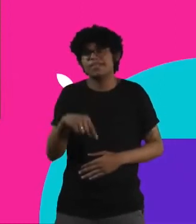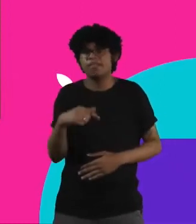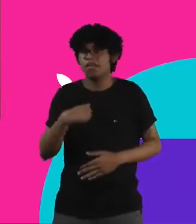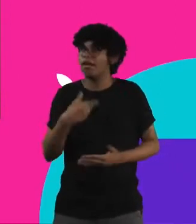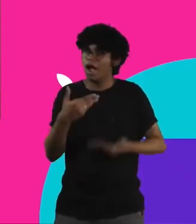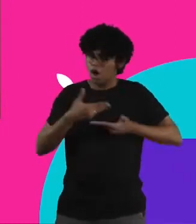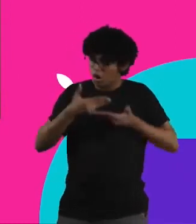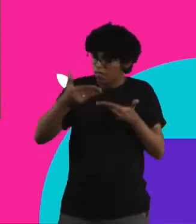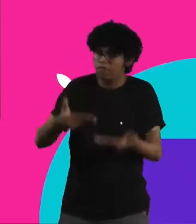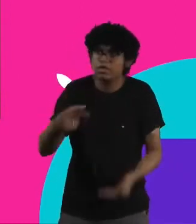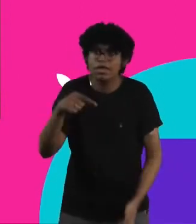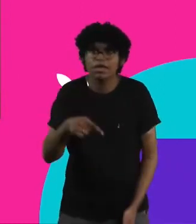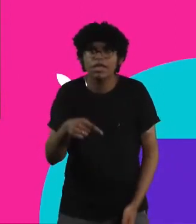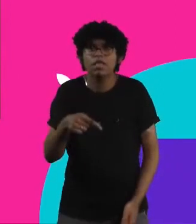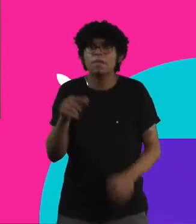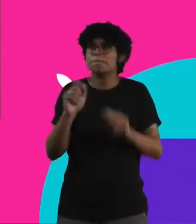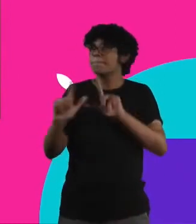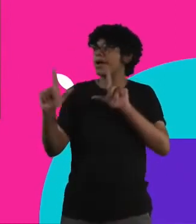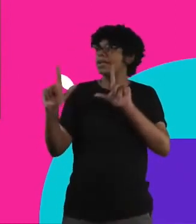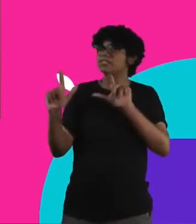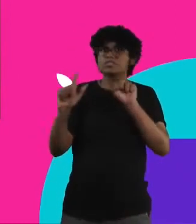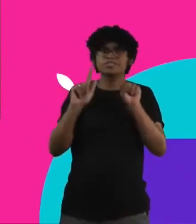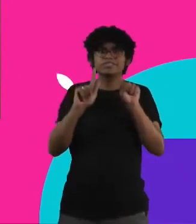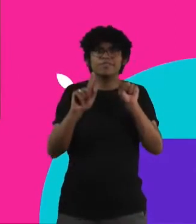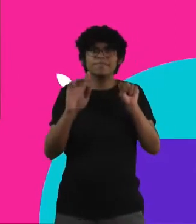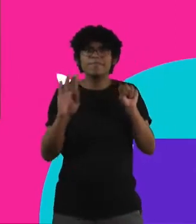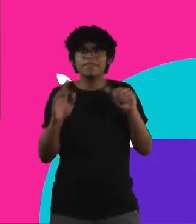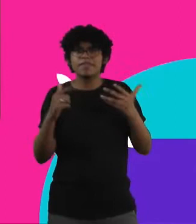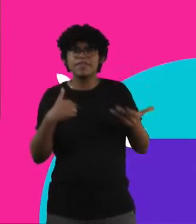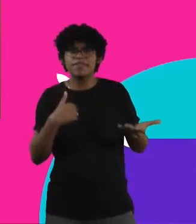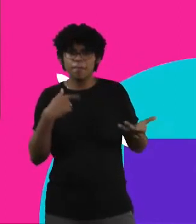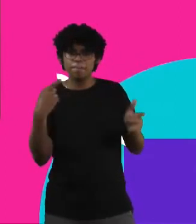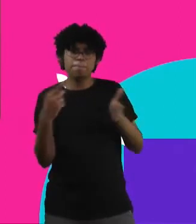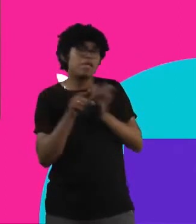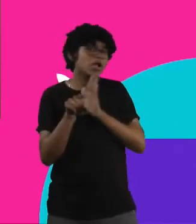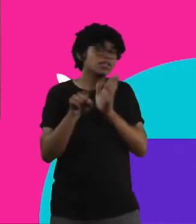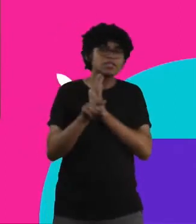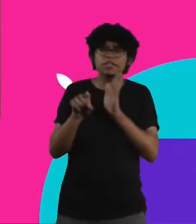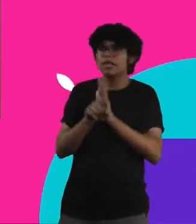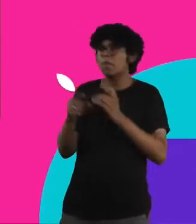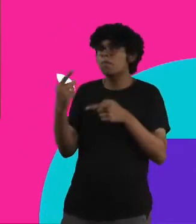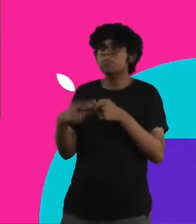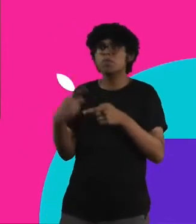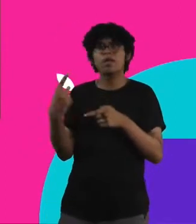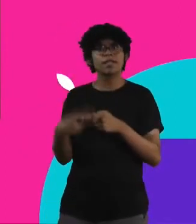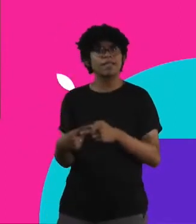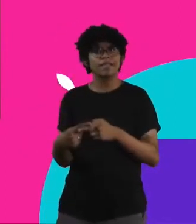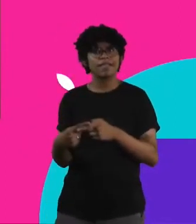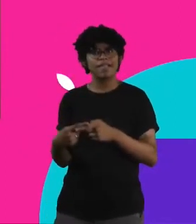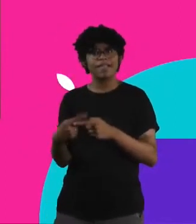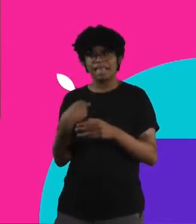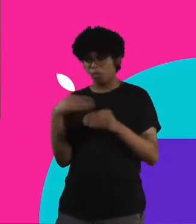para participar do painel do Social Goods, uma das coisas que eu vim perguntando era o porquê do que eu